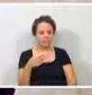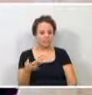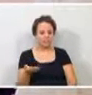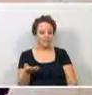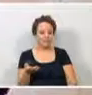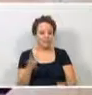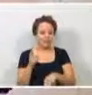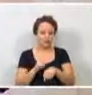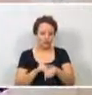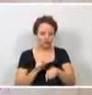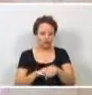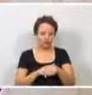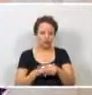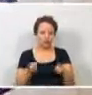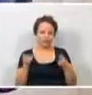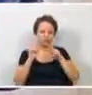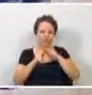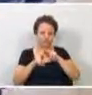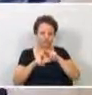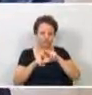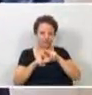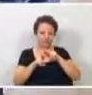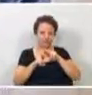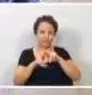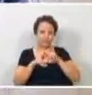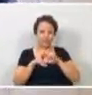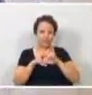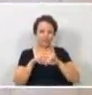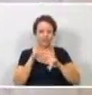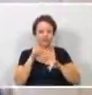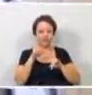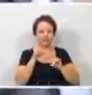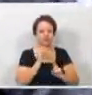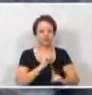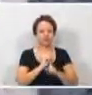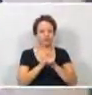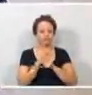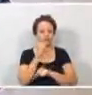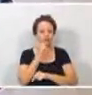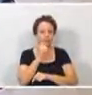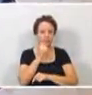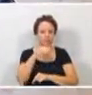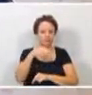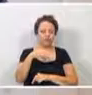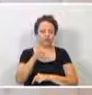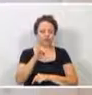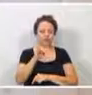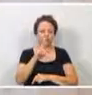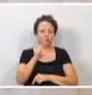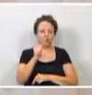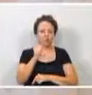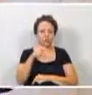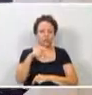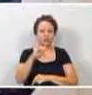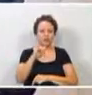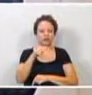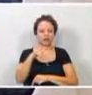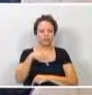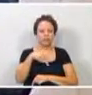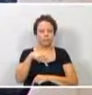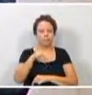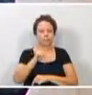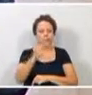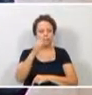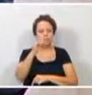no momento que ela foi detida, foi identificada como a senhora Maíra Machado Frota Pinheiro,